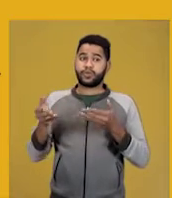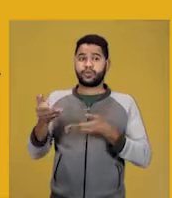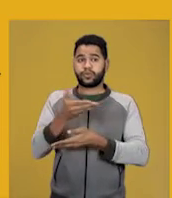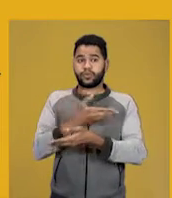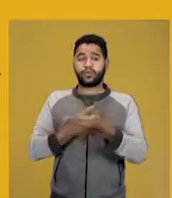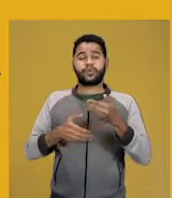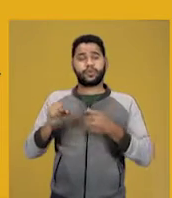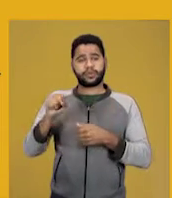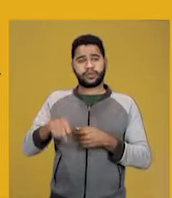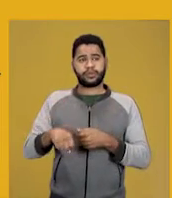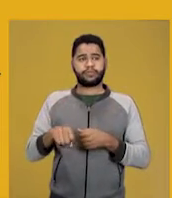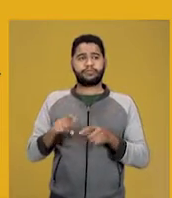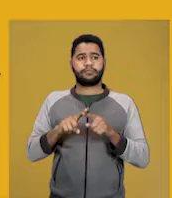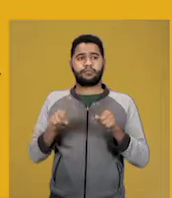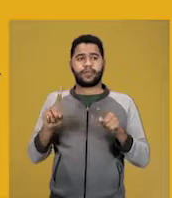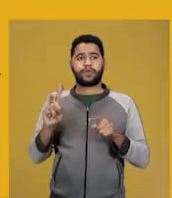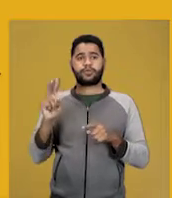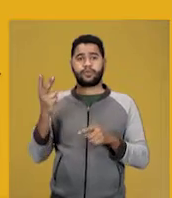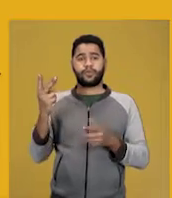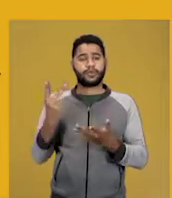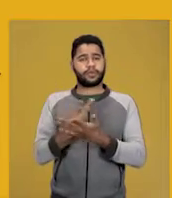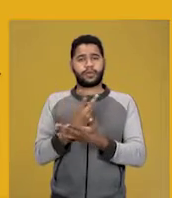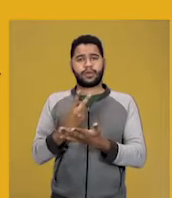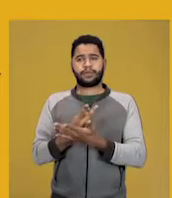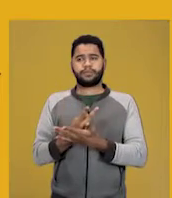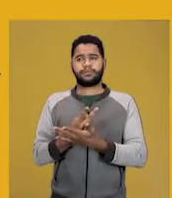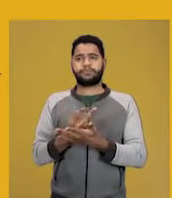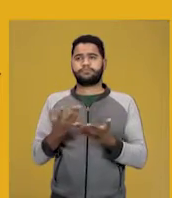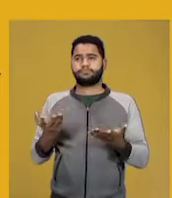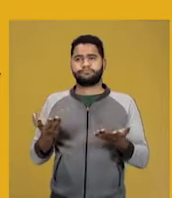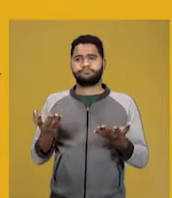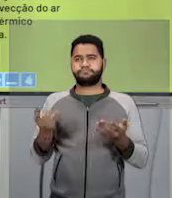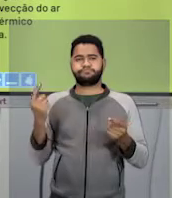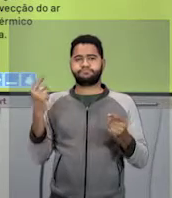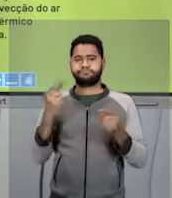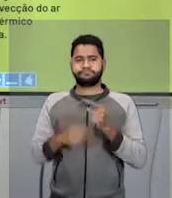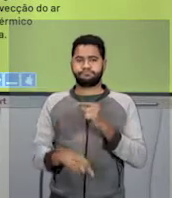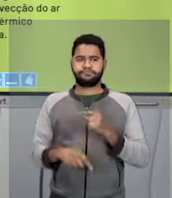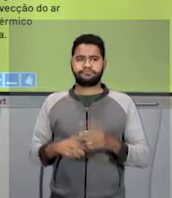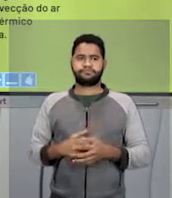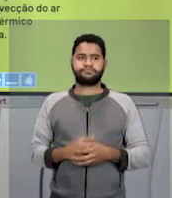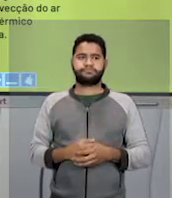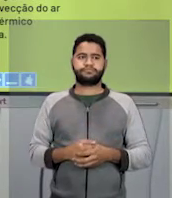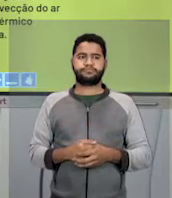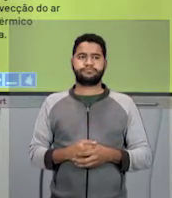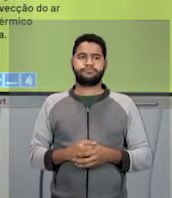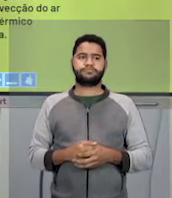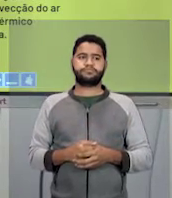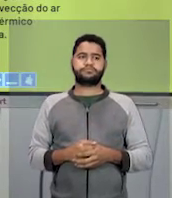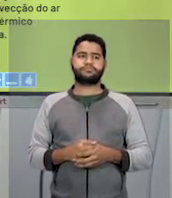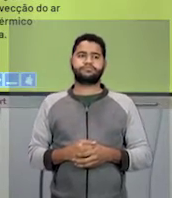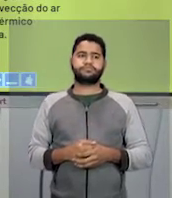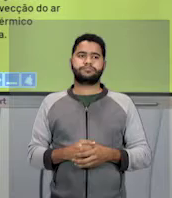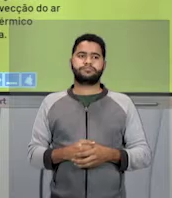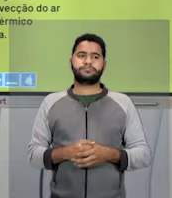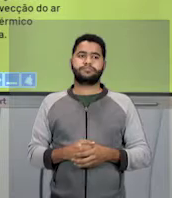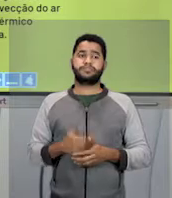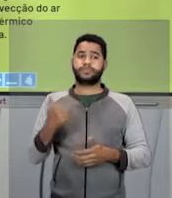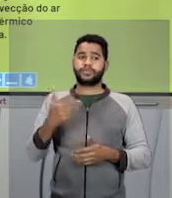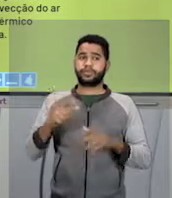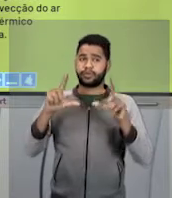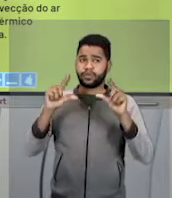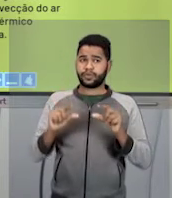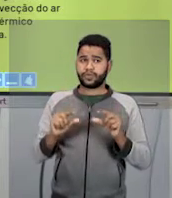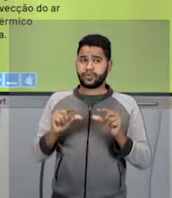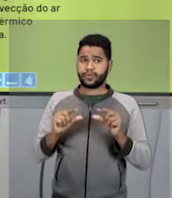calor? Sim. Mas como você tem duas erradas aqui, então essa opção está errada. Na segunda,